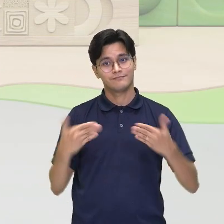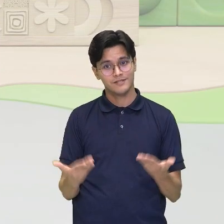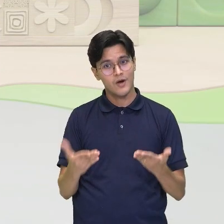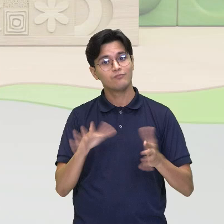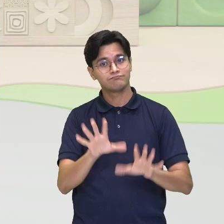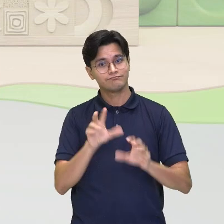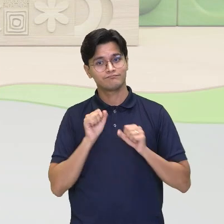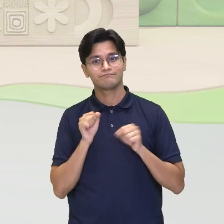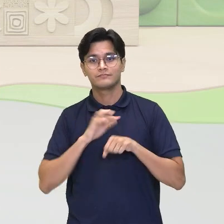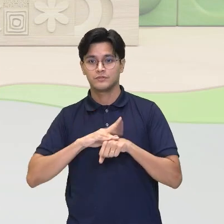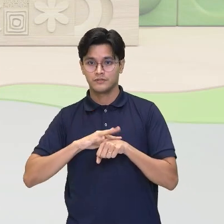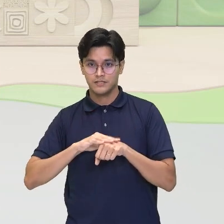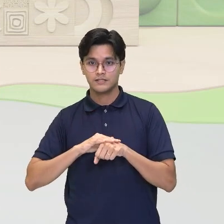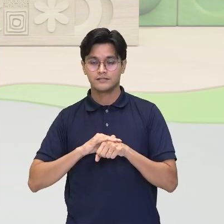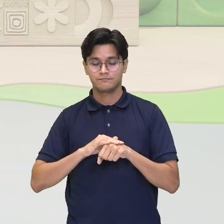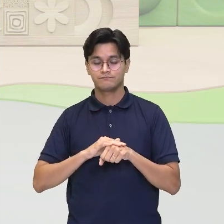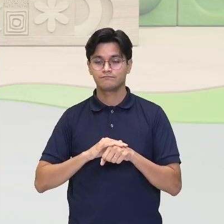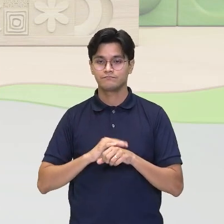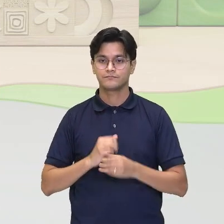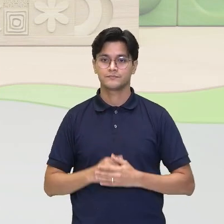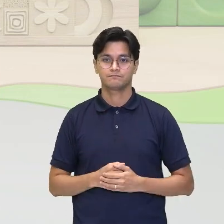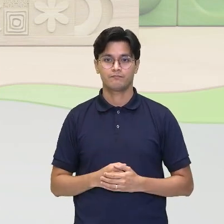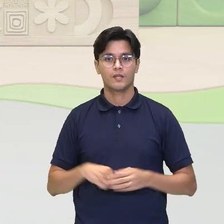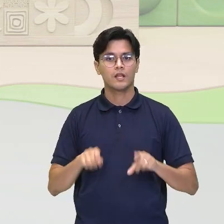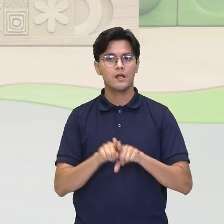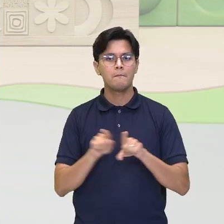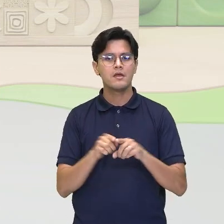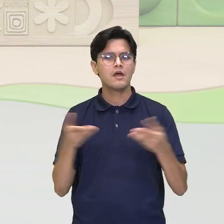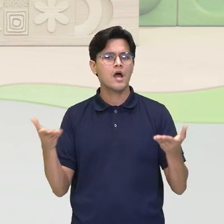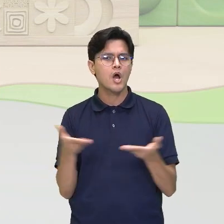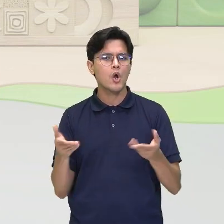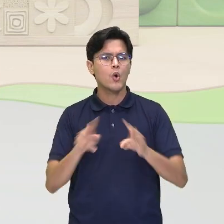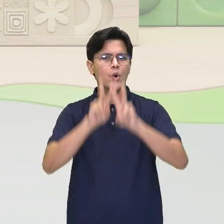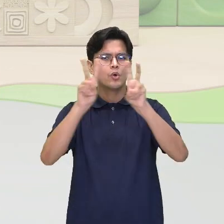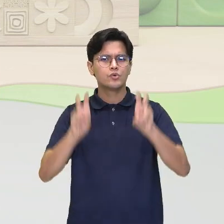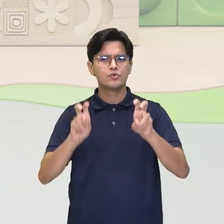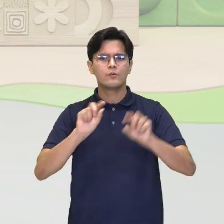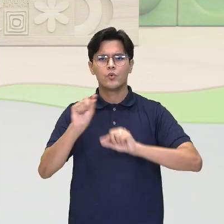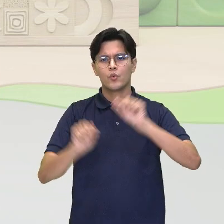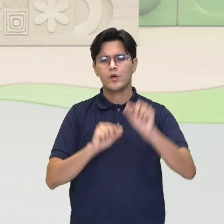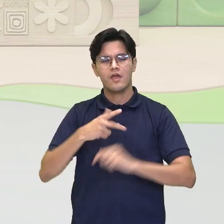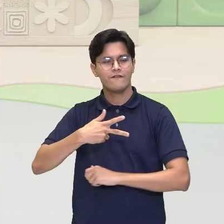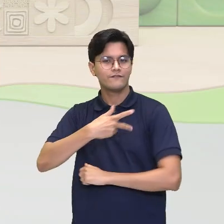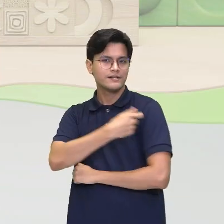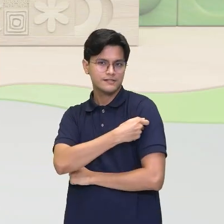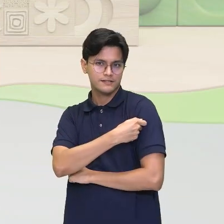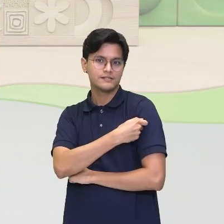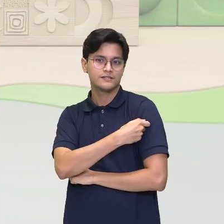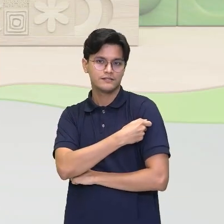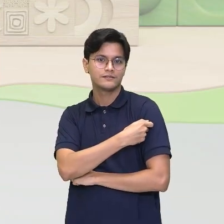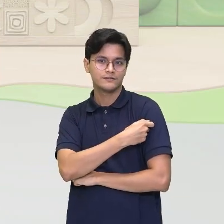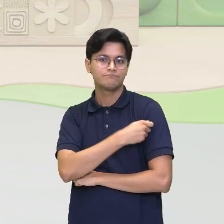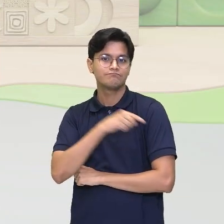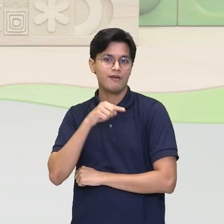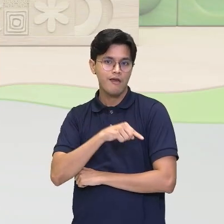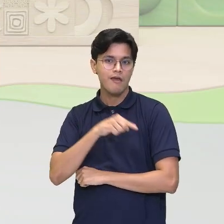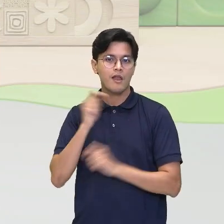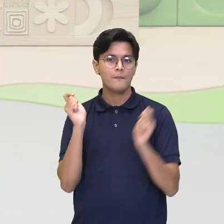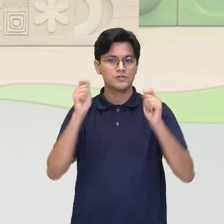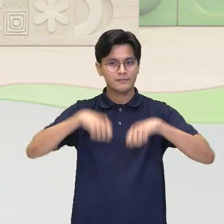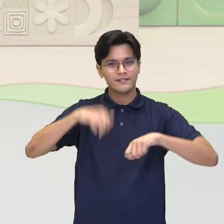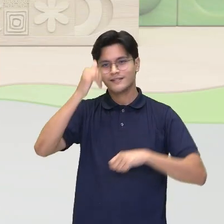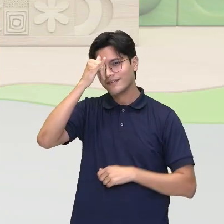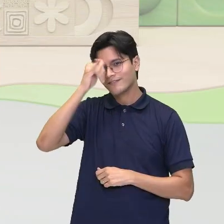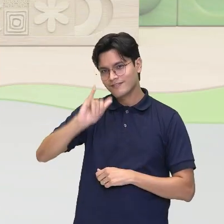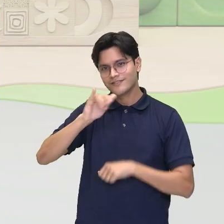os imunizantes, né, que podem fazer com que as doenças, né, que circulam aí na sociedade possam ser